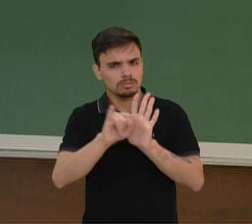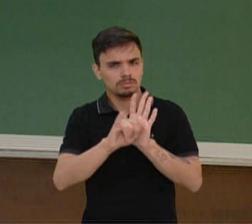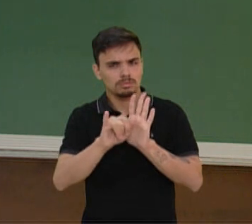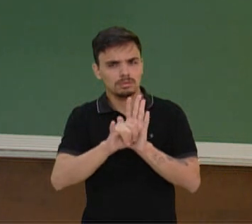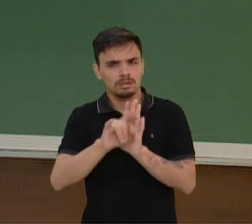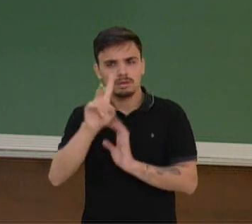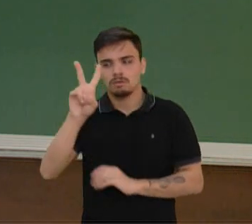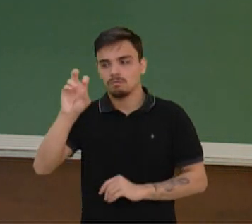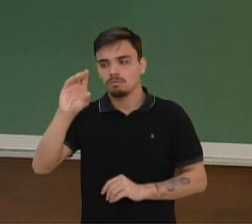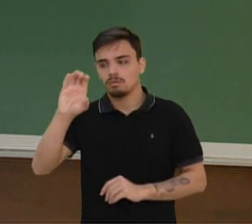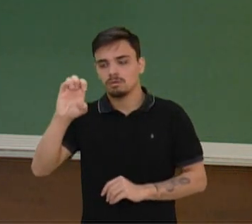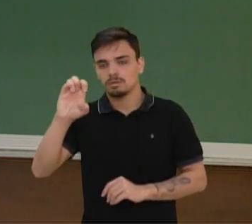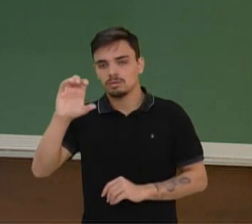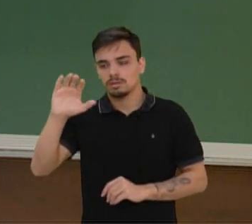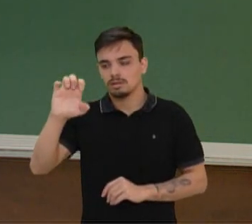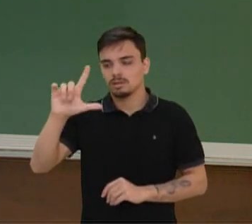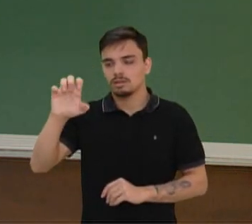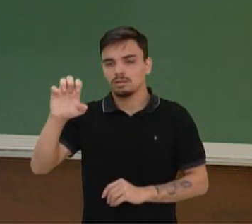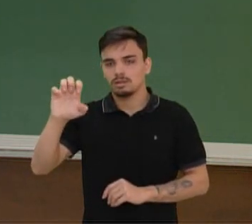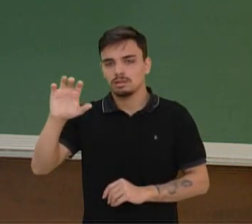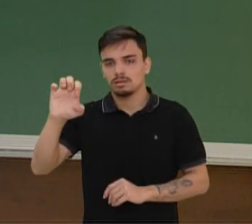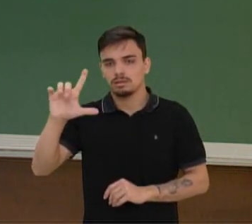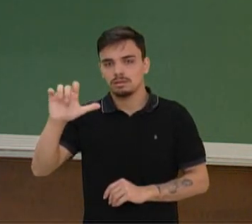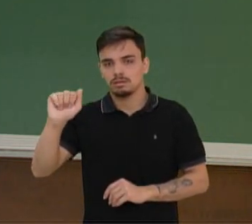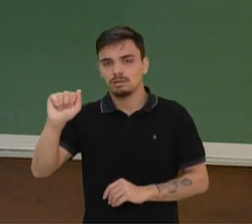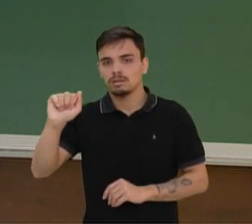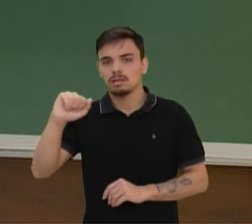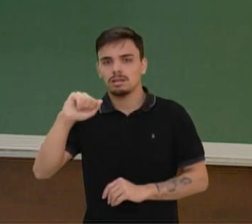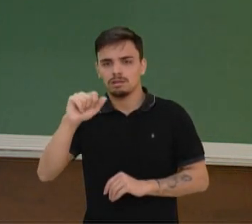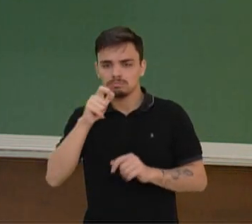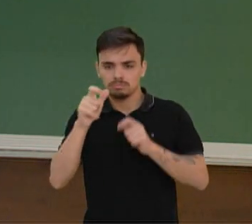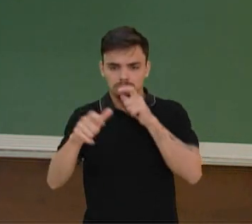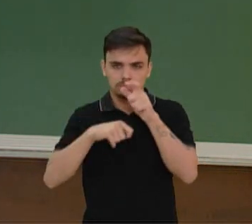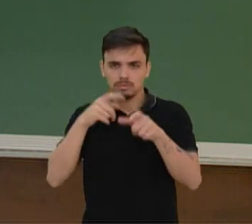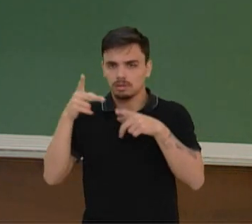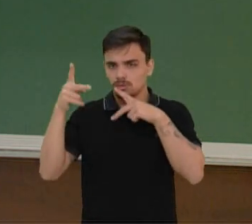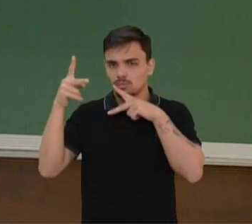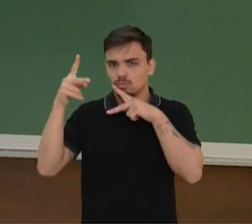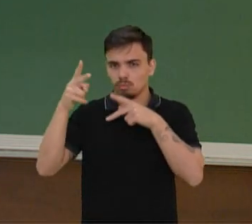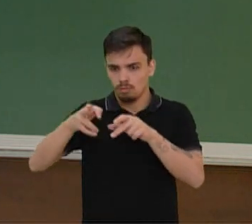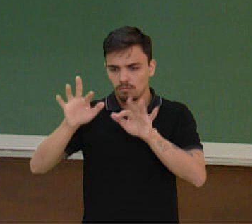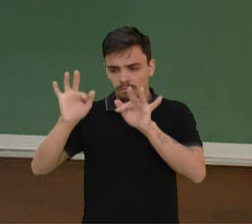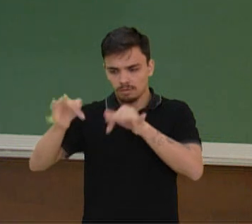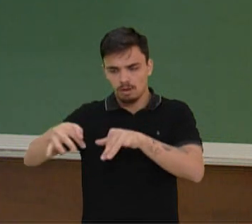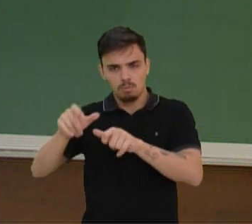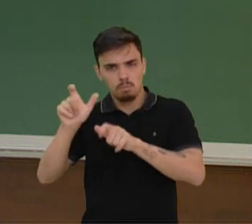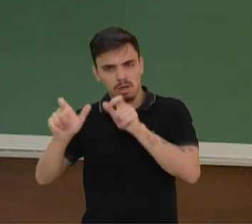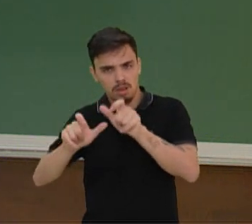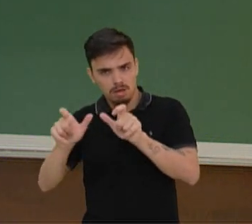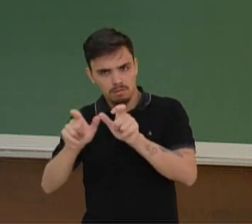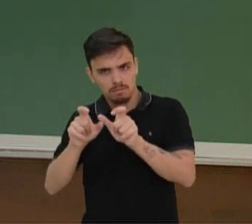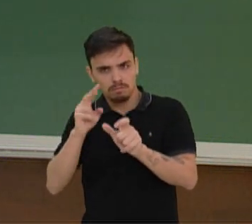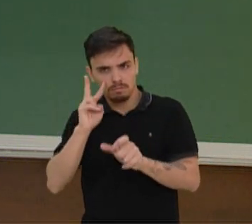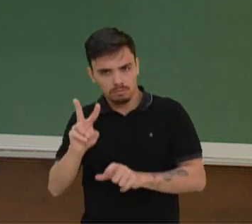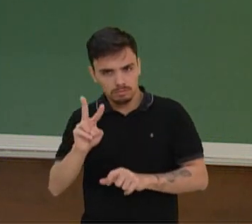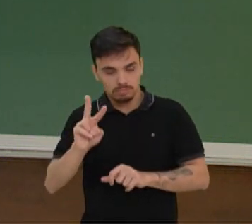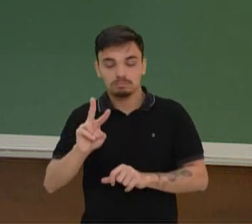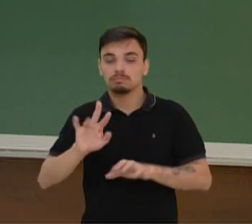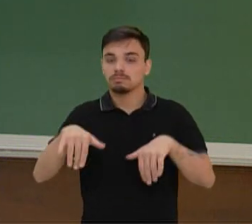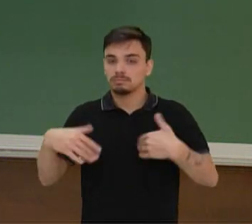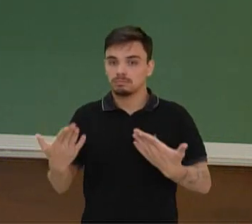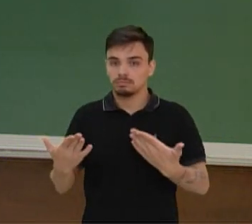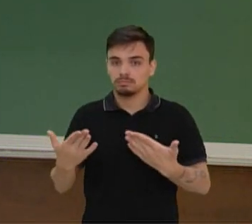você, ele e ela é a mesma conjugação, né? Ela tem a mesma terminação? Isso mesmo, a mesma